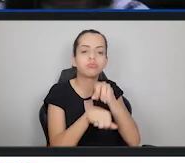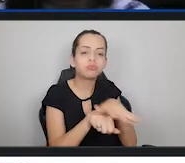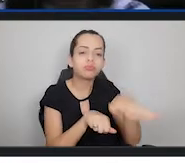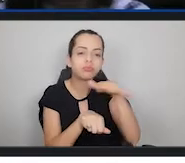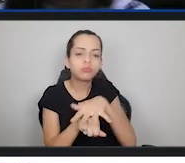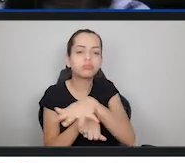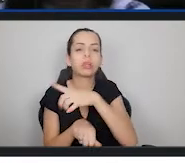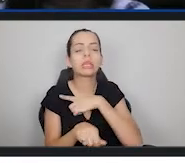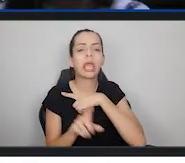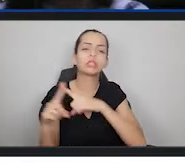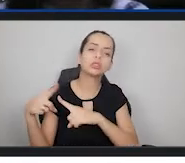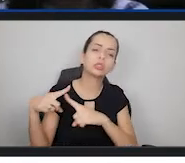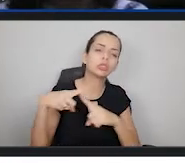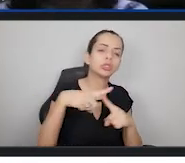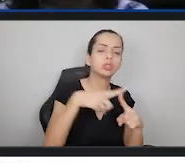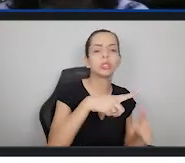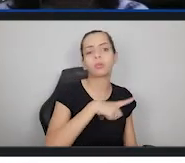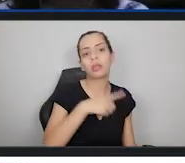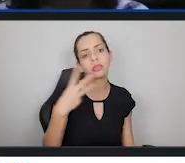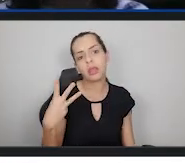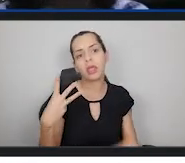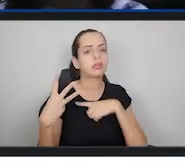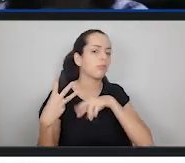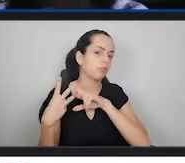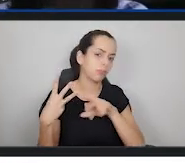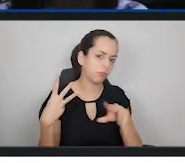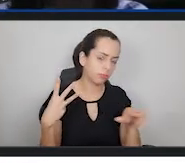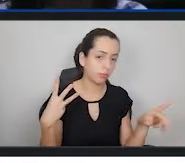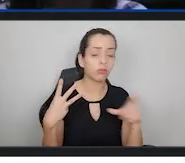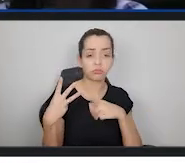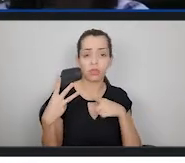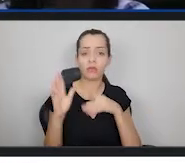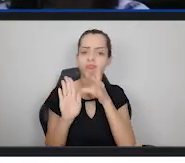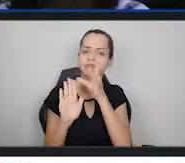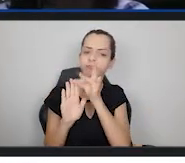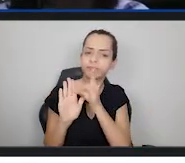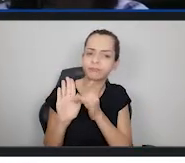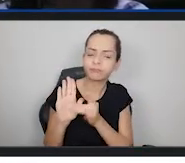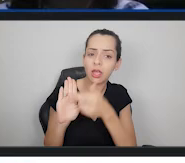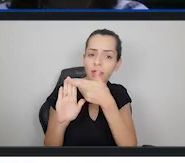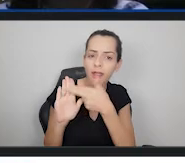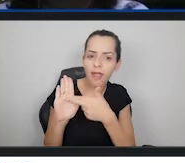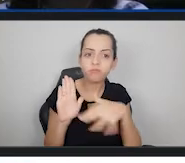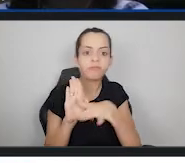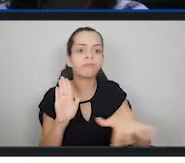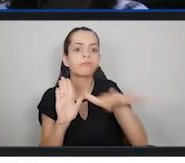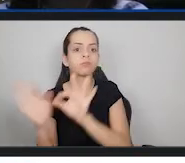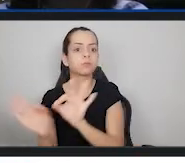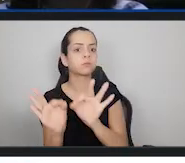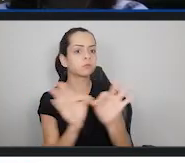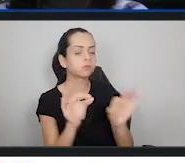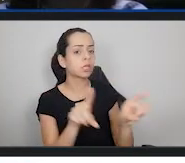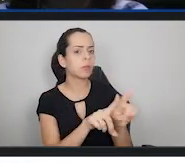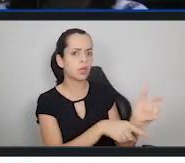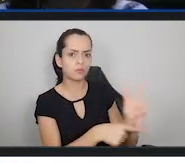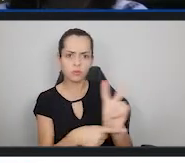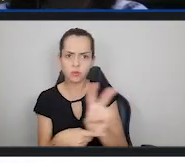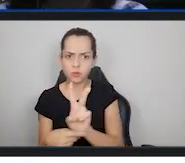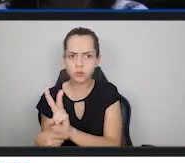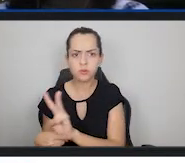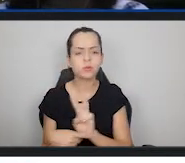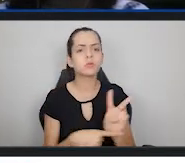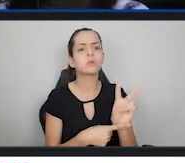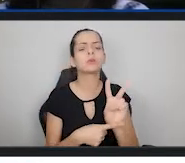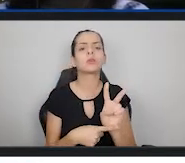de distribuição, que é o PRODIST 3, e por aí vai, tá? Então, eles definem alguns critérios, regulam o